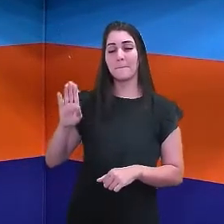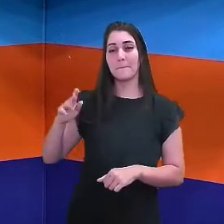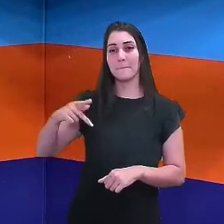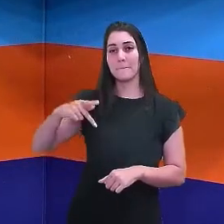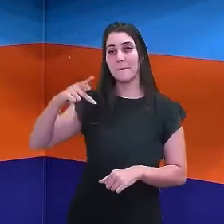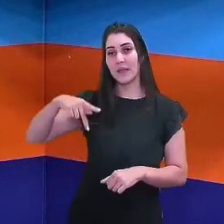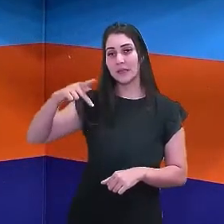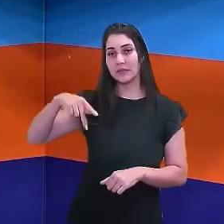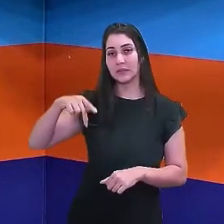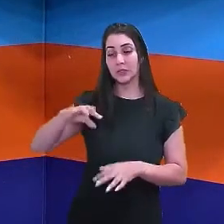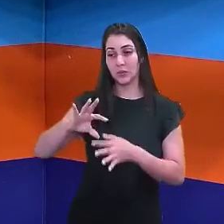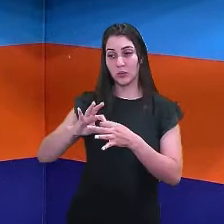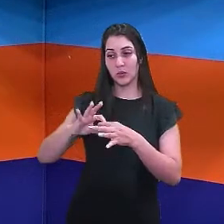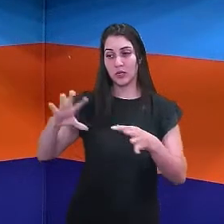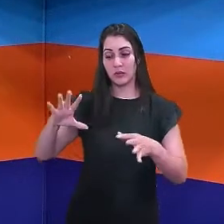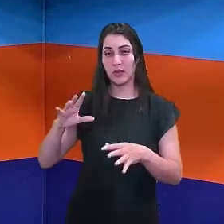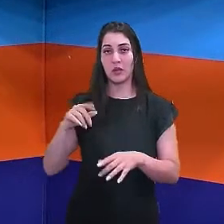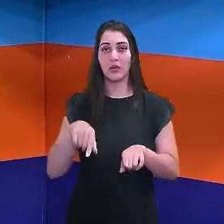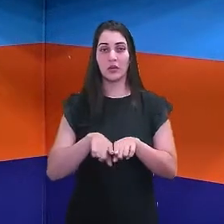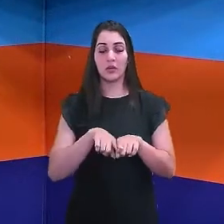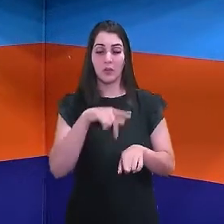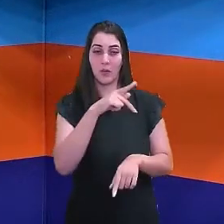Conservador discutiam